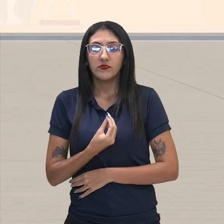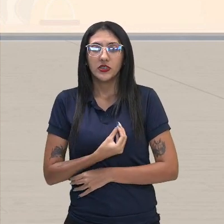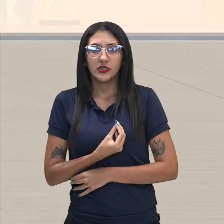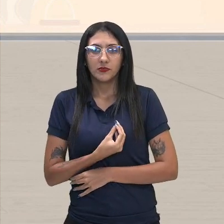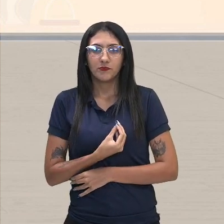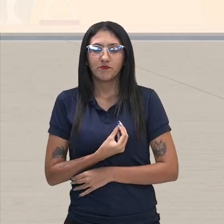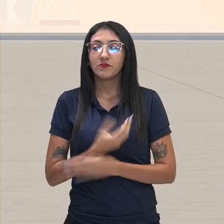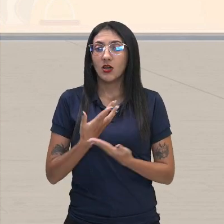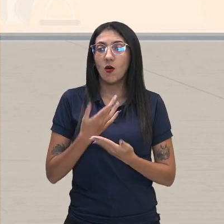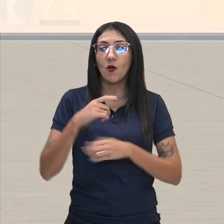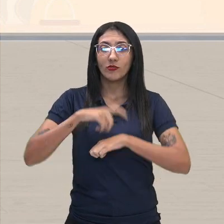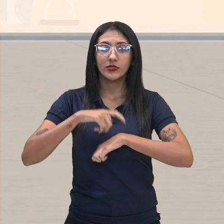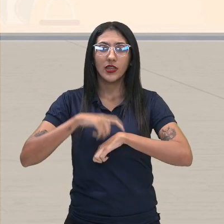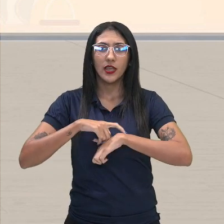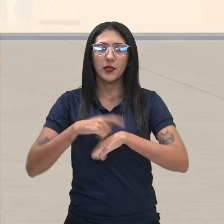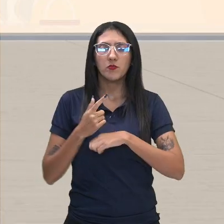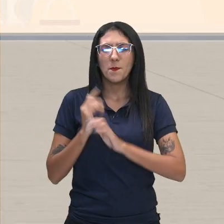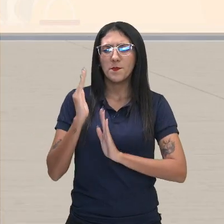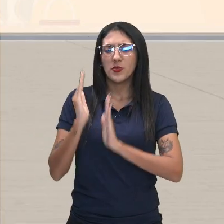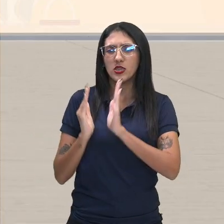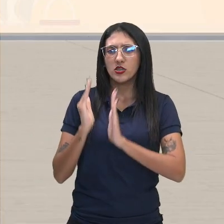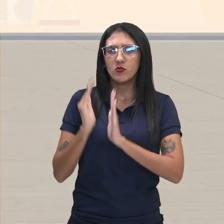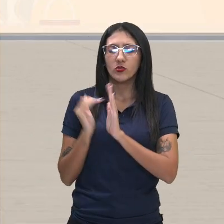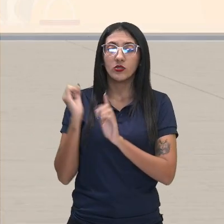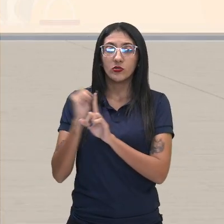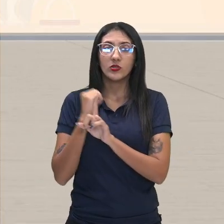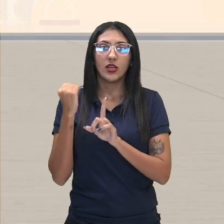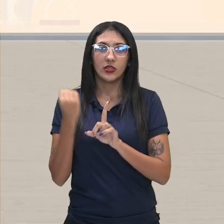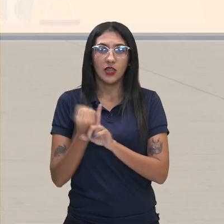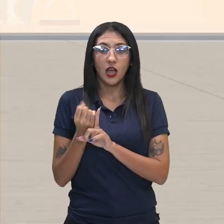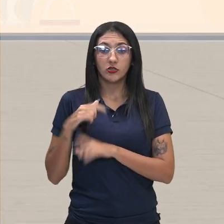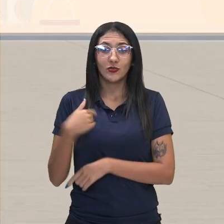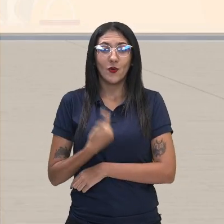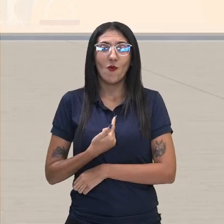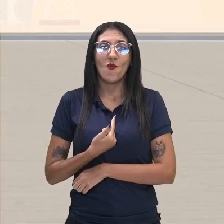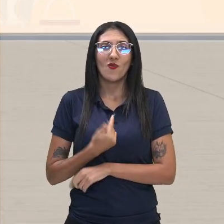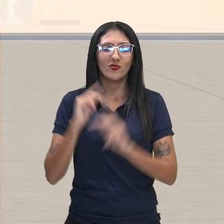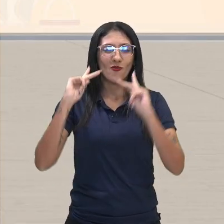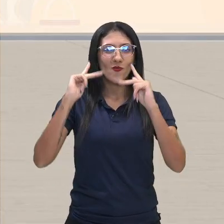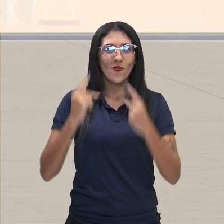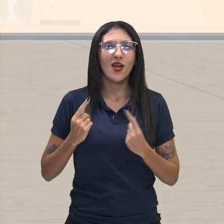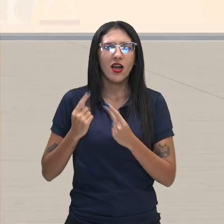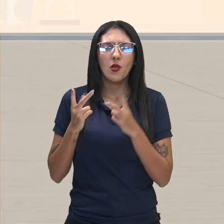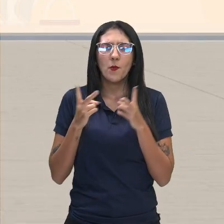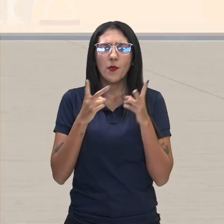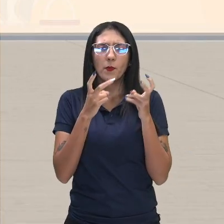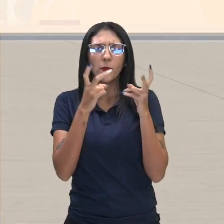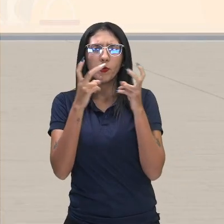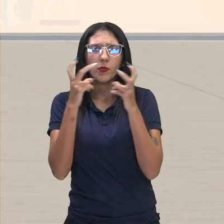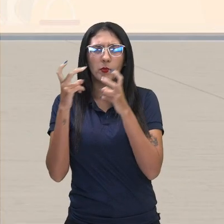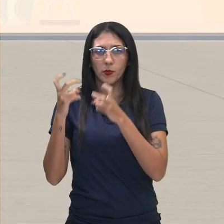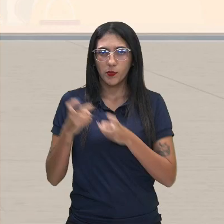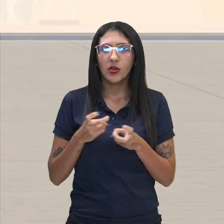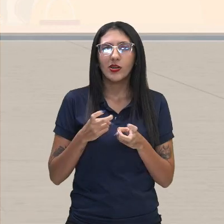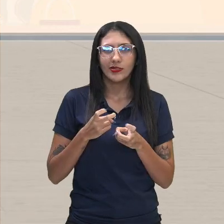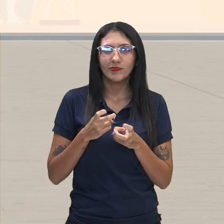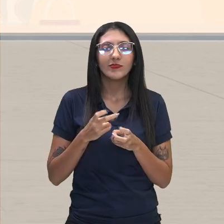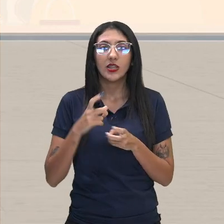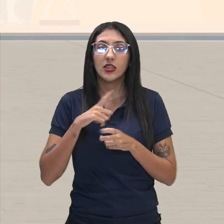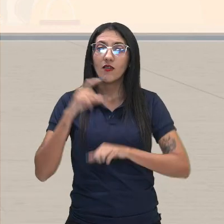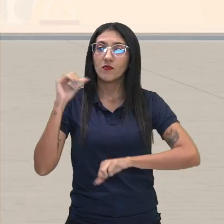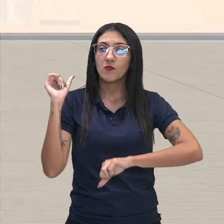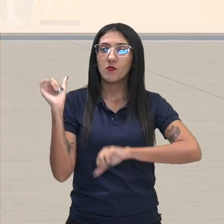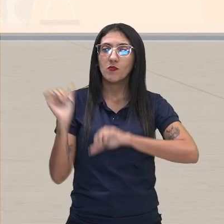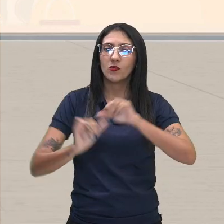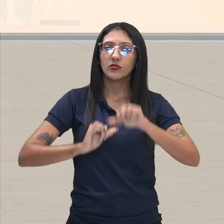em que, né, as sociedades e nós, seres humanos, percebemos a passagem justamente,